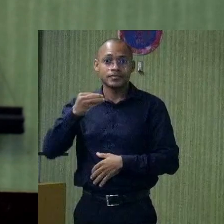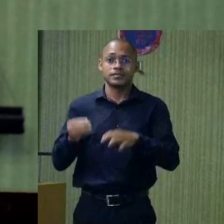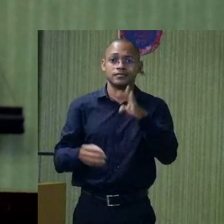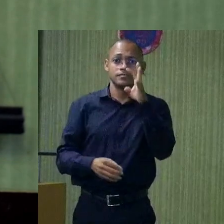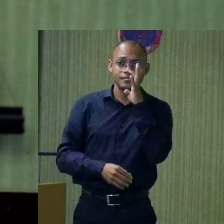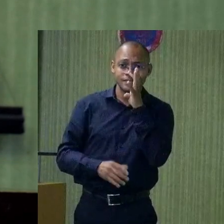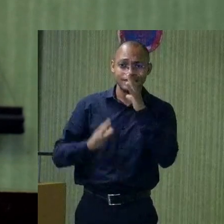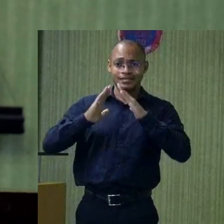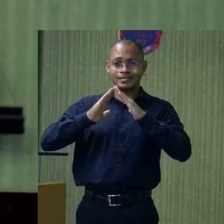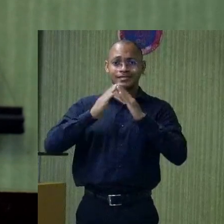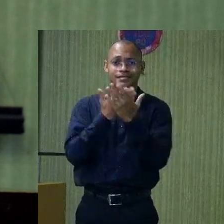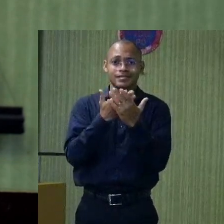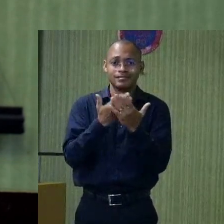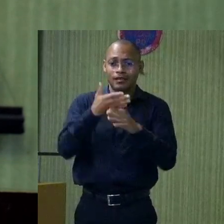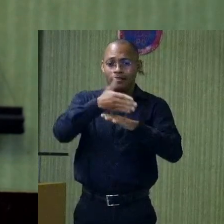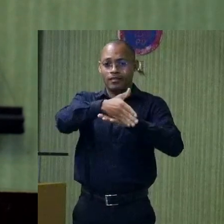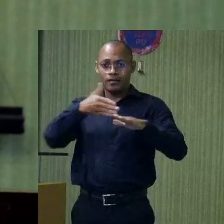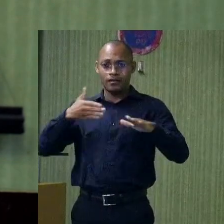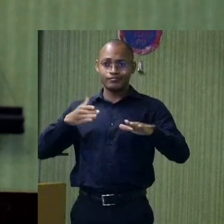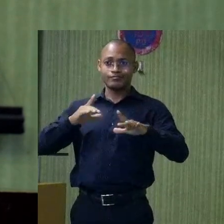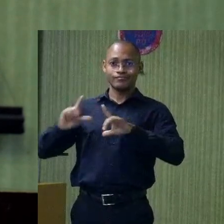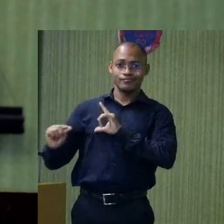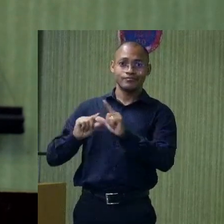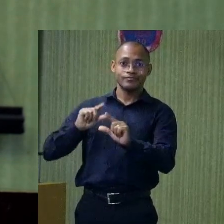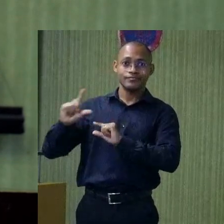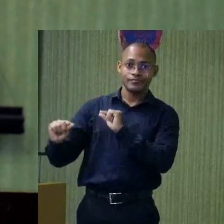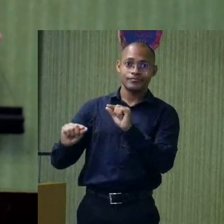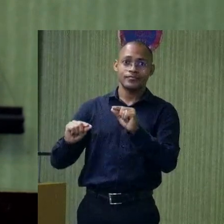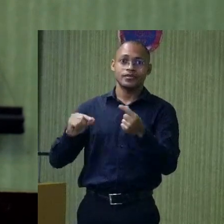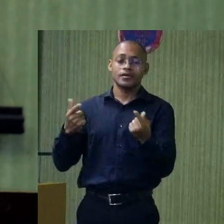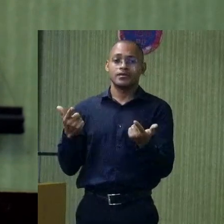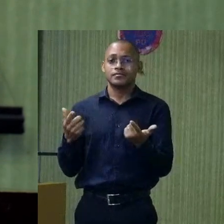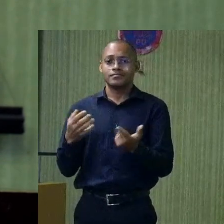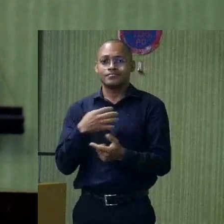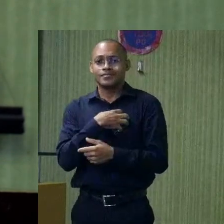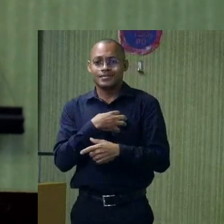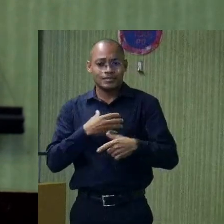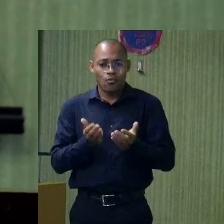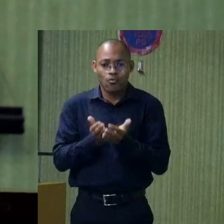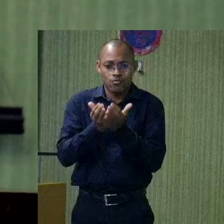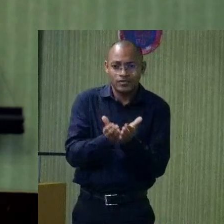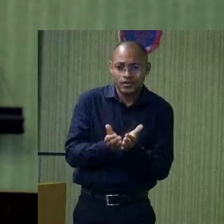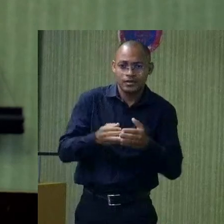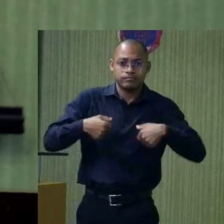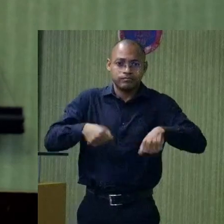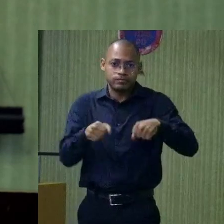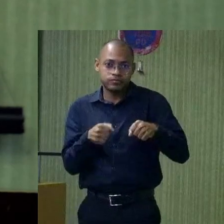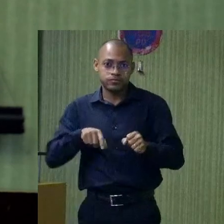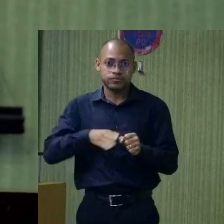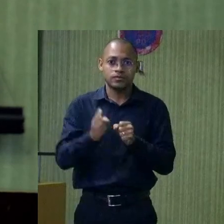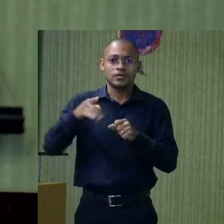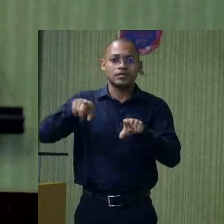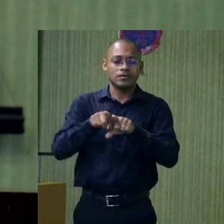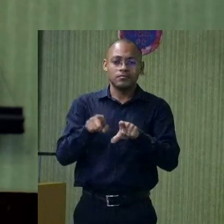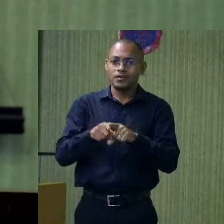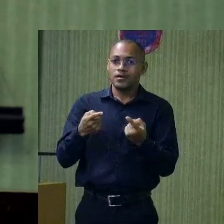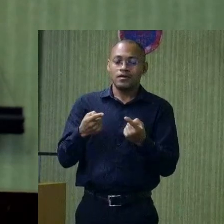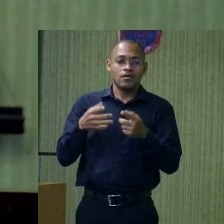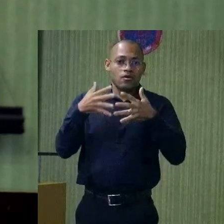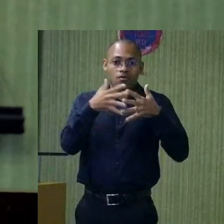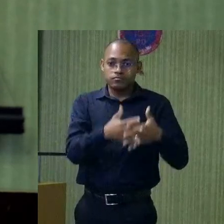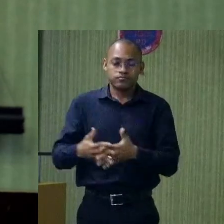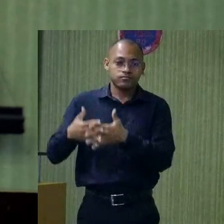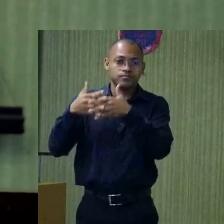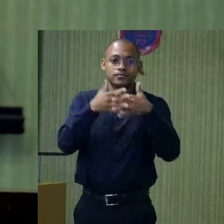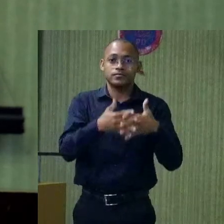da das casas desta forma com barcos com jetsis com botes com carro de exército com